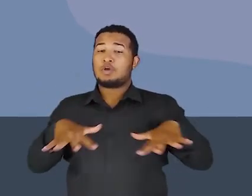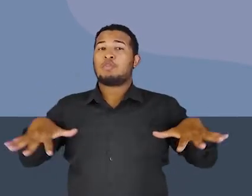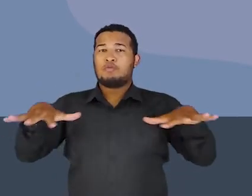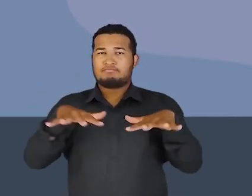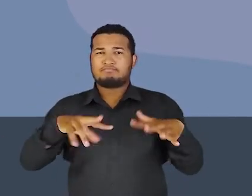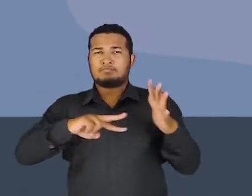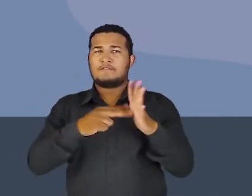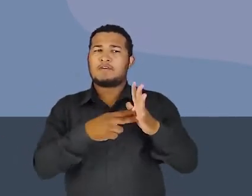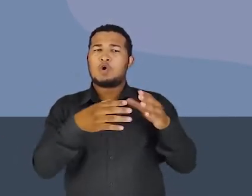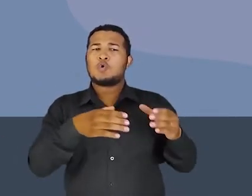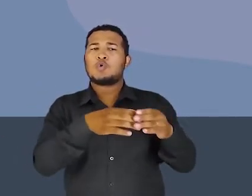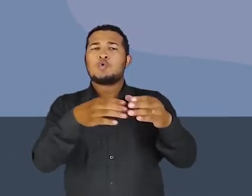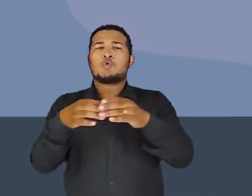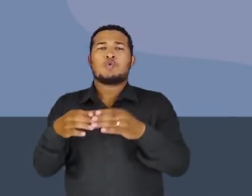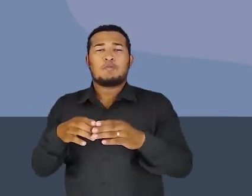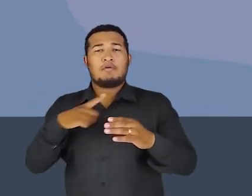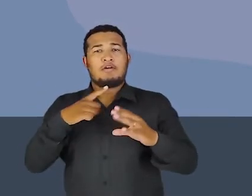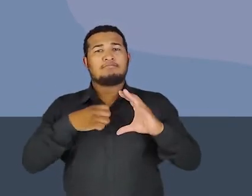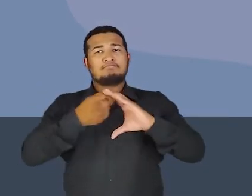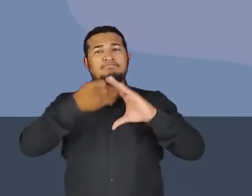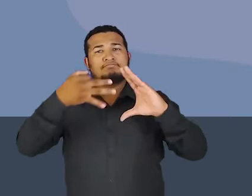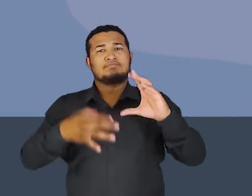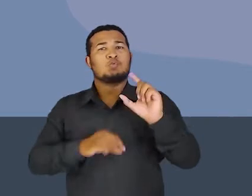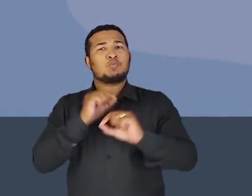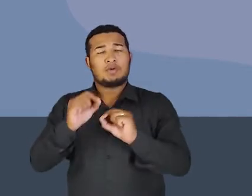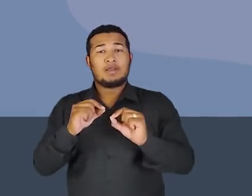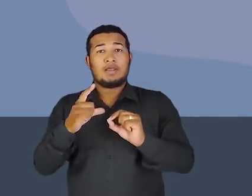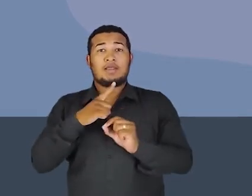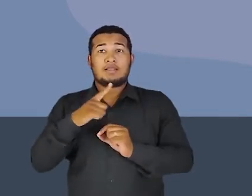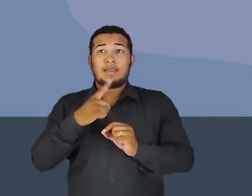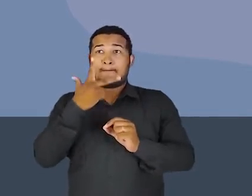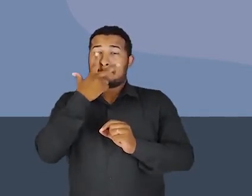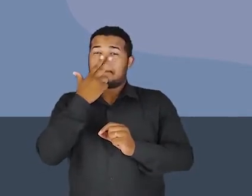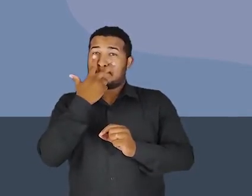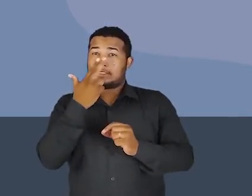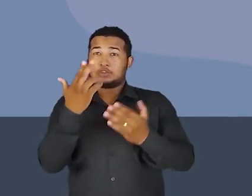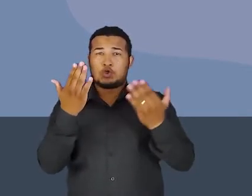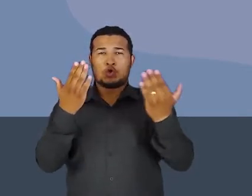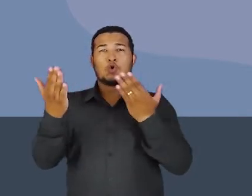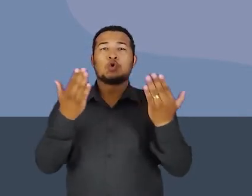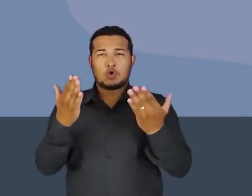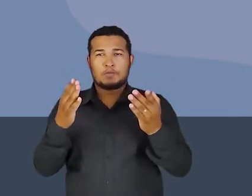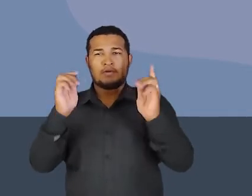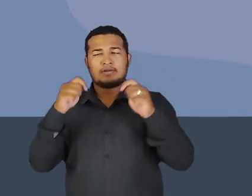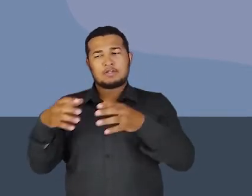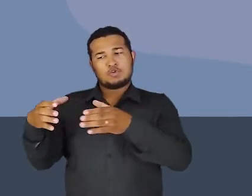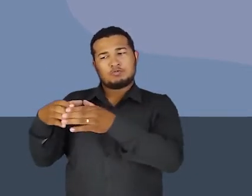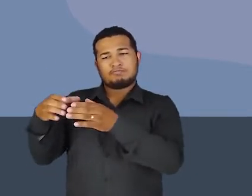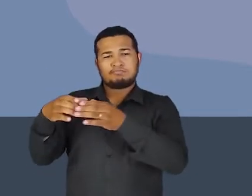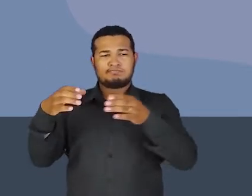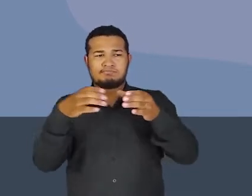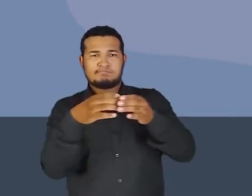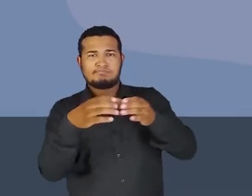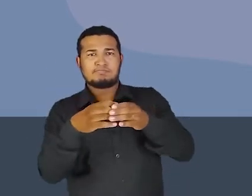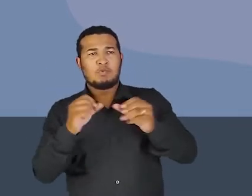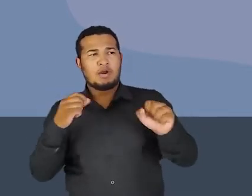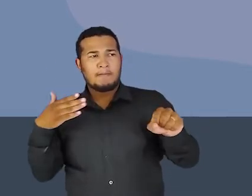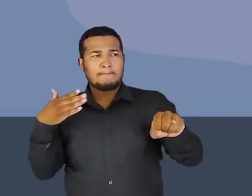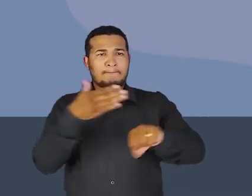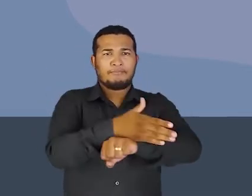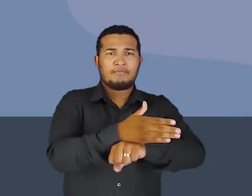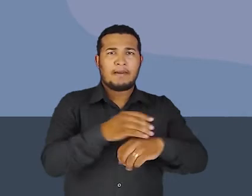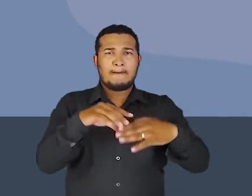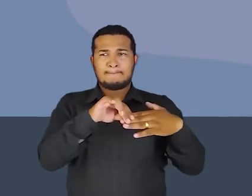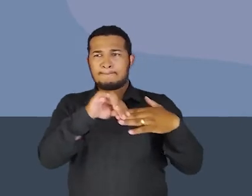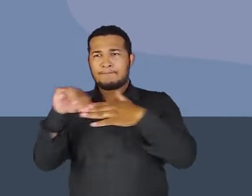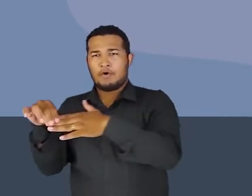de modalidades que se caracterizam por comparar a capacidade de uma equipe de introduzir ou levar a bola